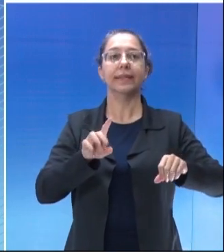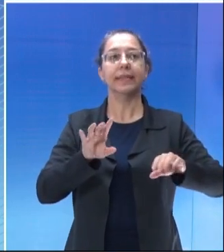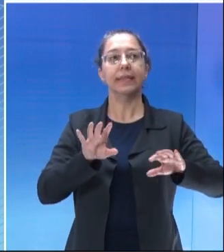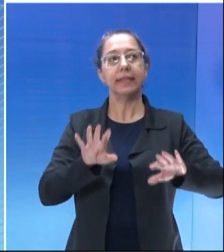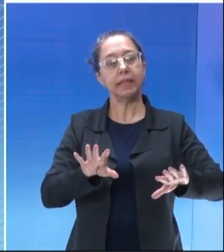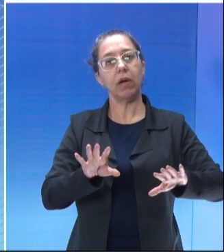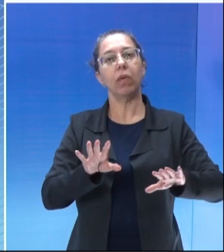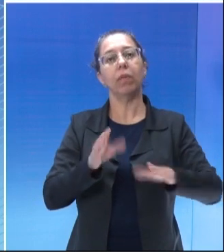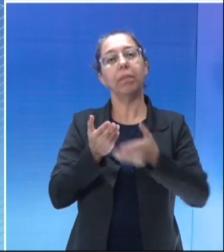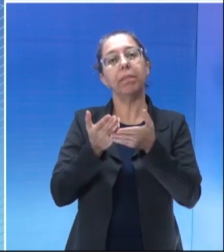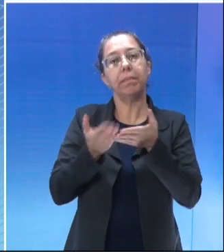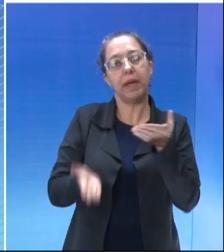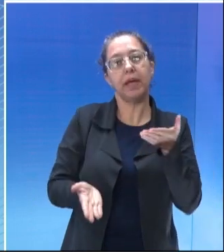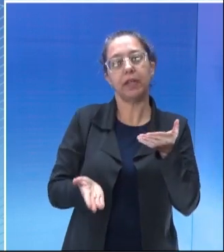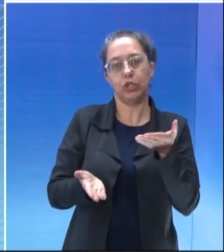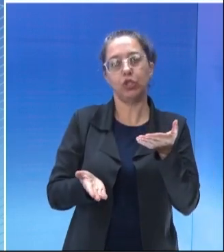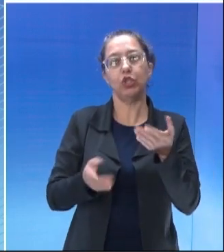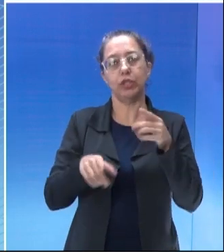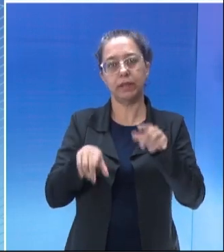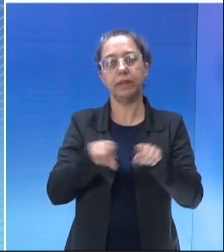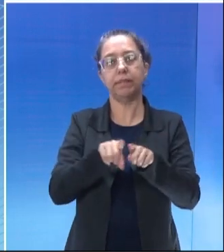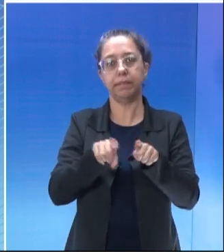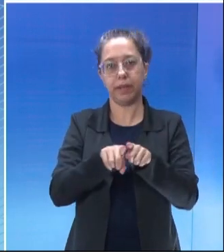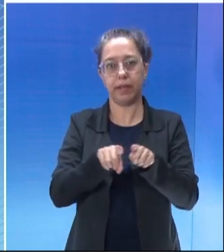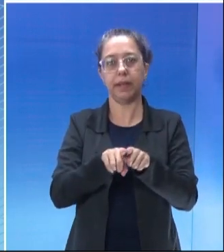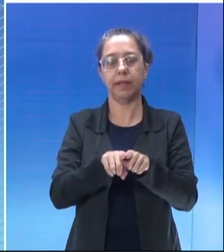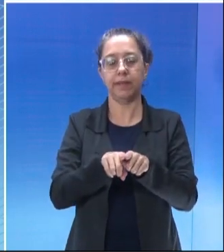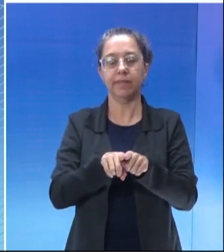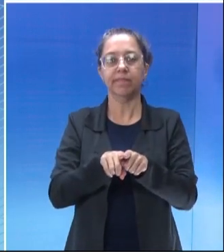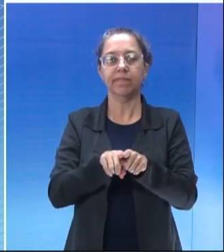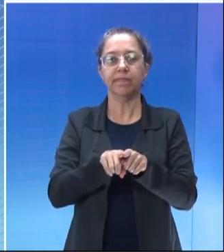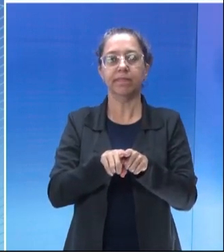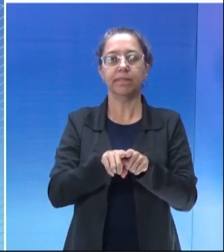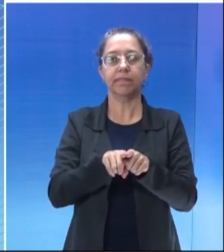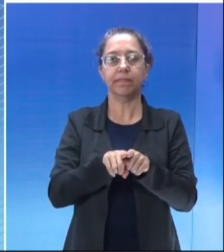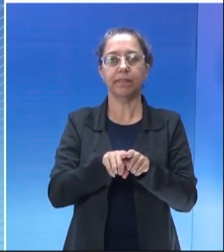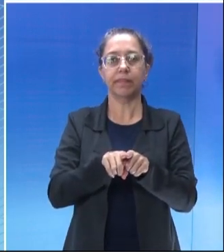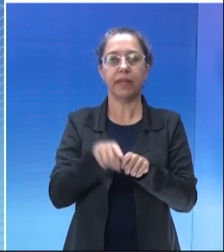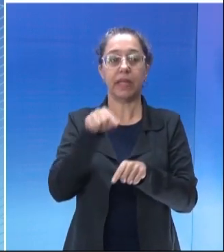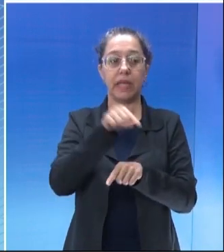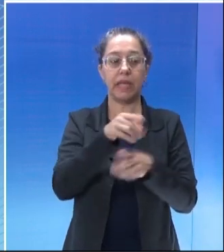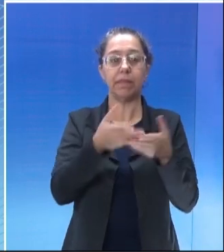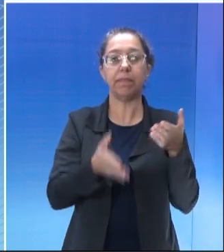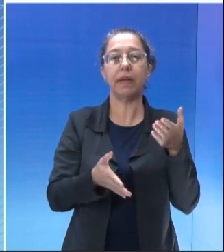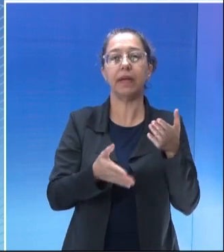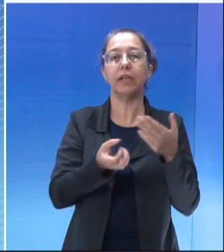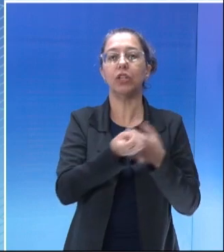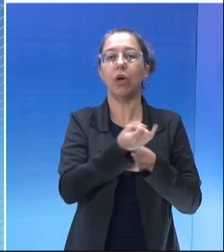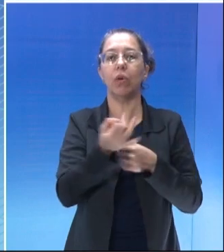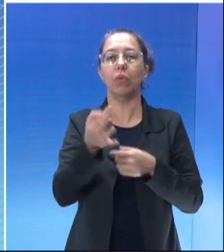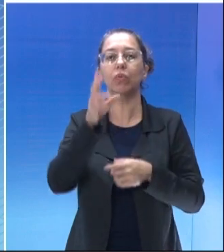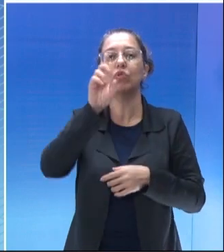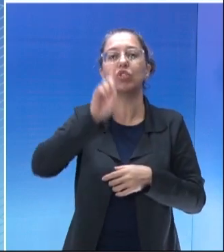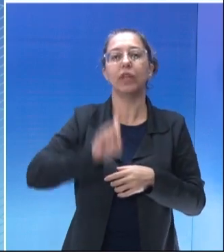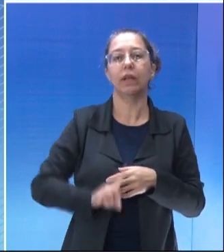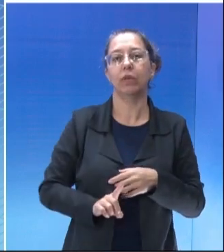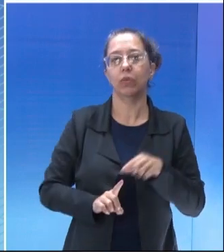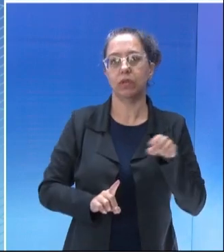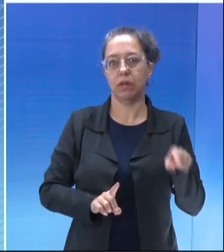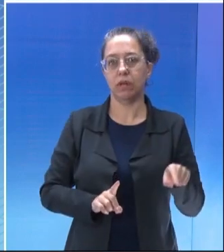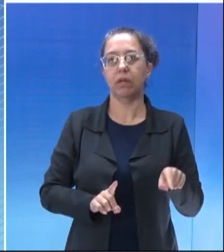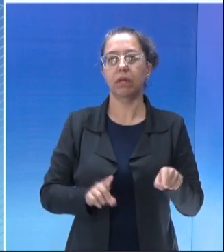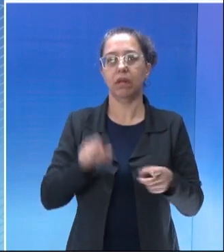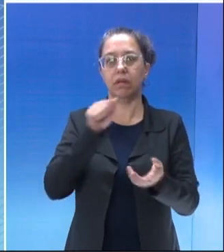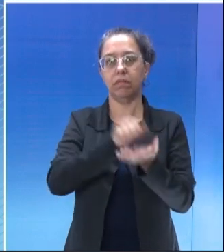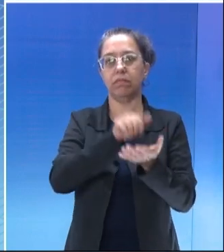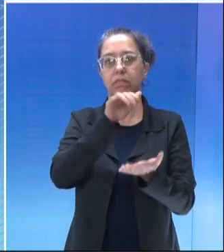dessa propriedade, né? Essa propriedade é destinada à reforma agrária e o seu proprietário ele é ressarcido.